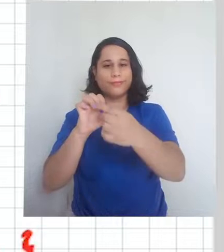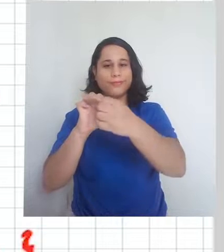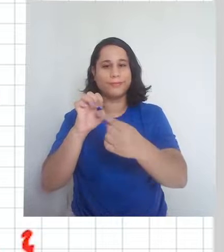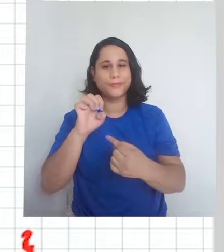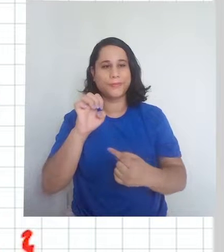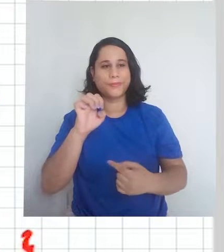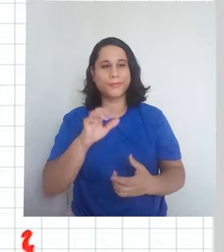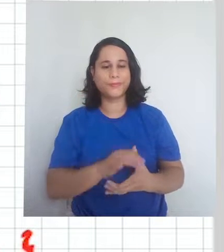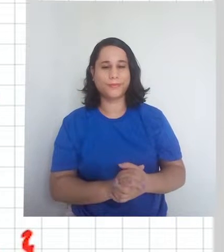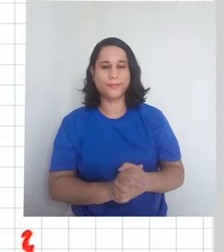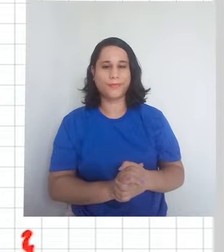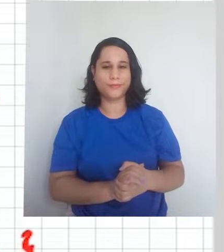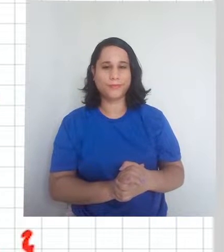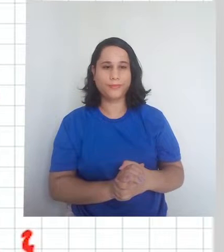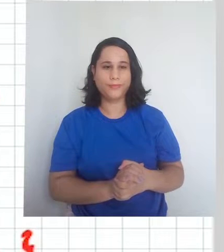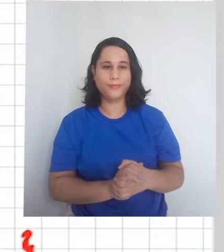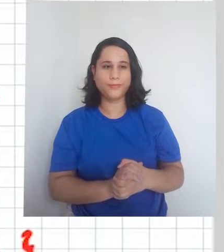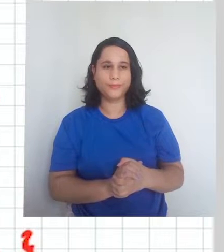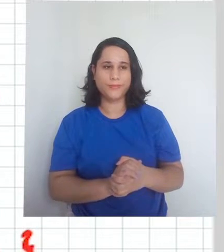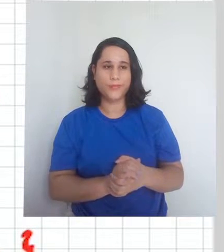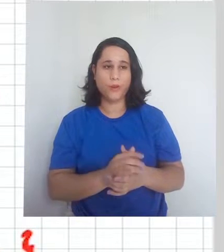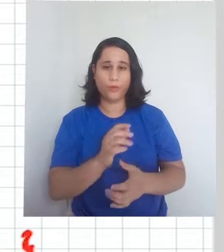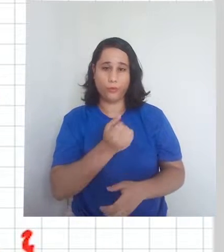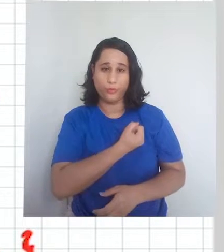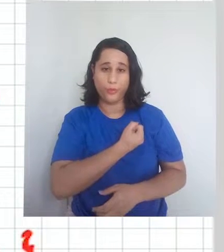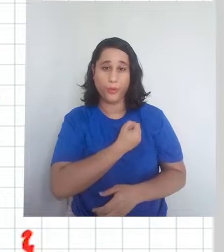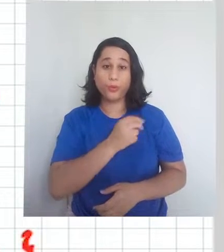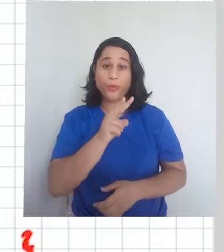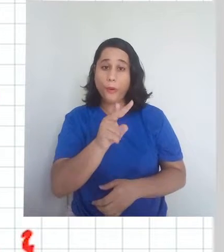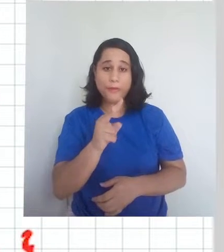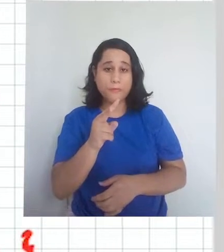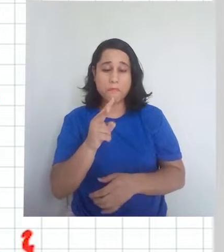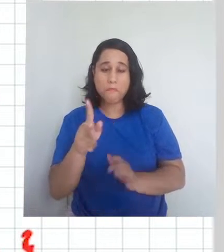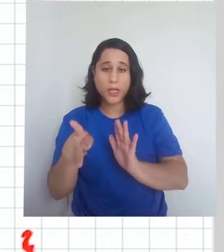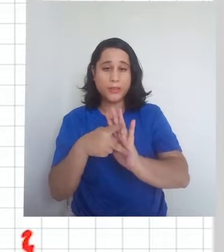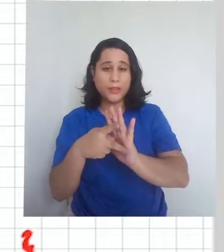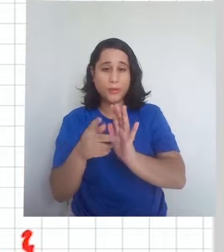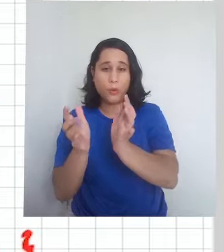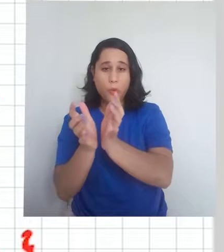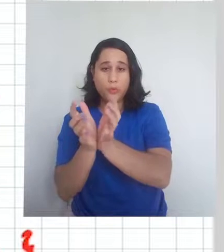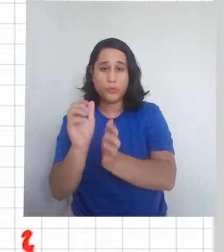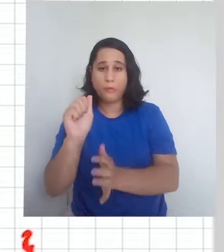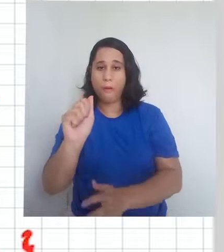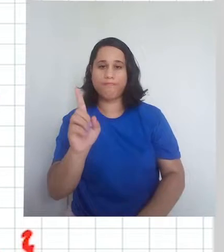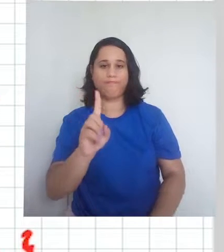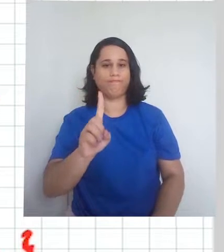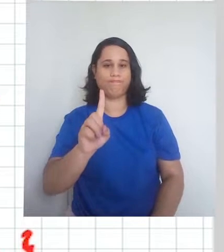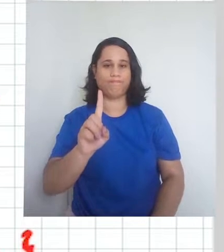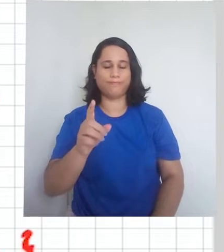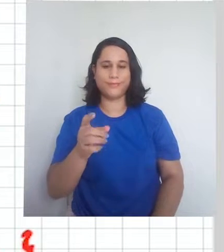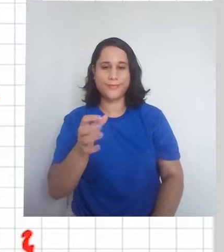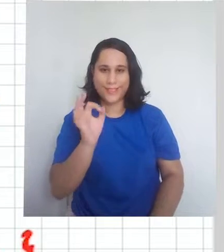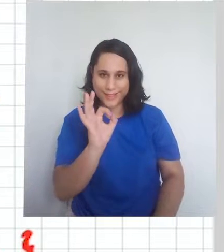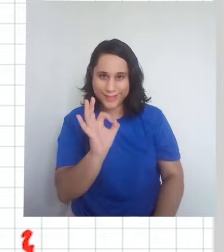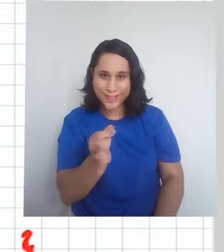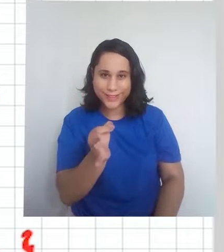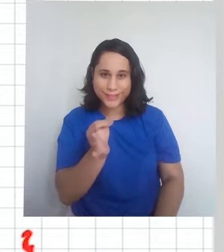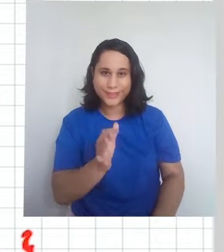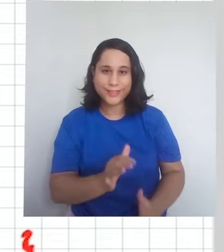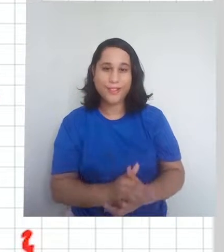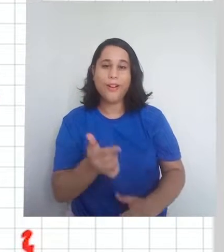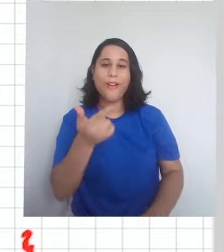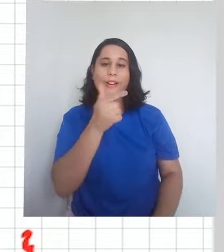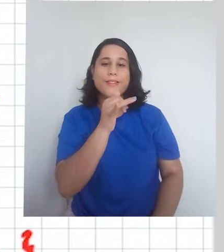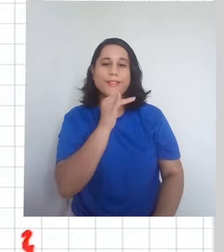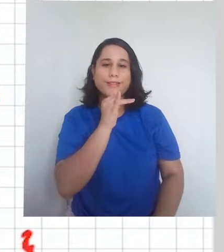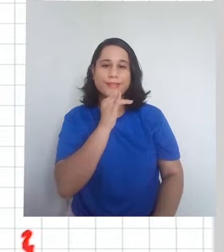aí é a representação de dizendo que 2 não pertence ao conjunto A. Beleza? Vamos a outro exemplo.